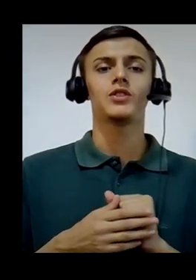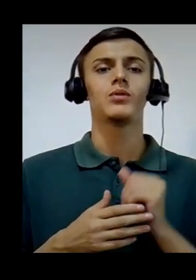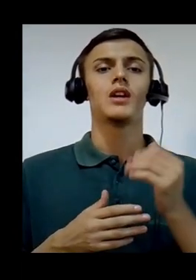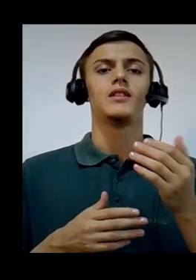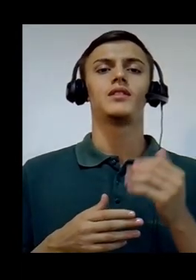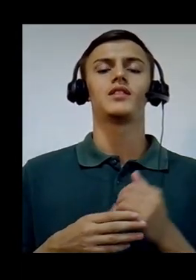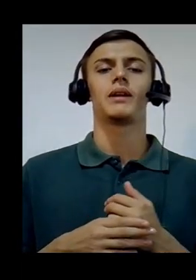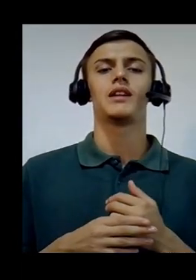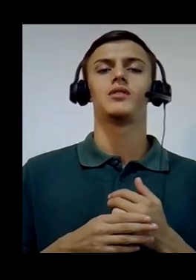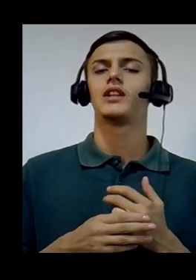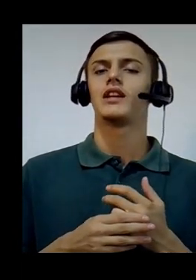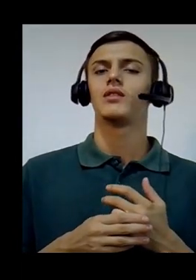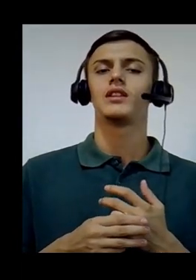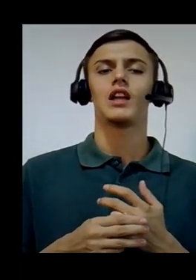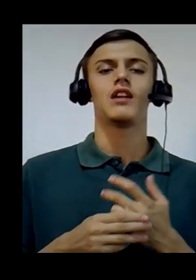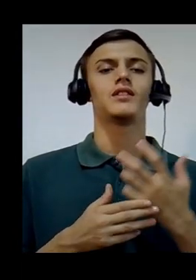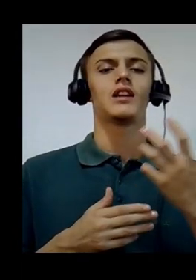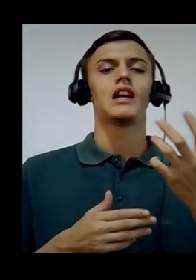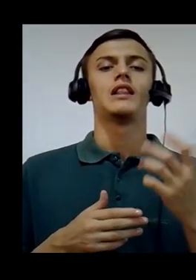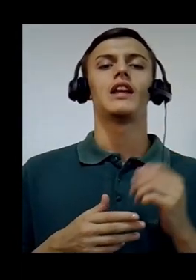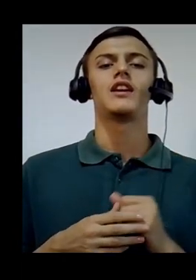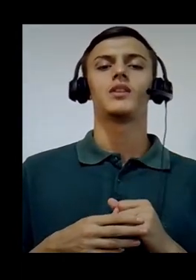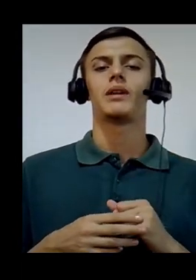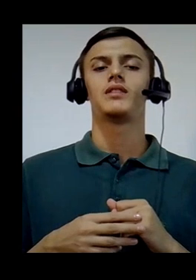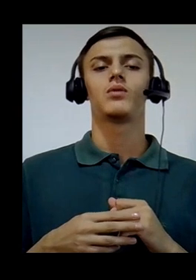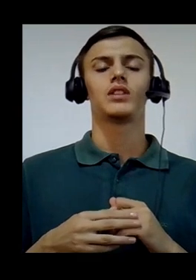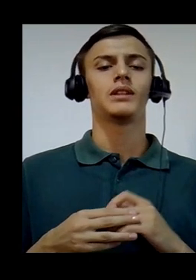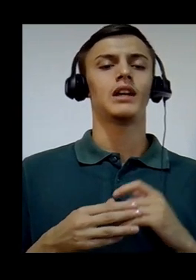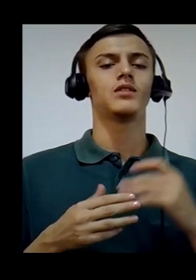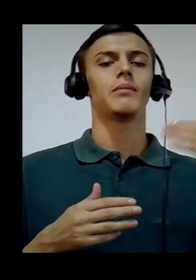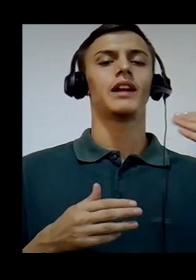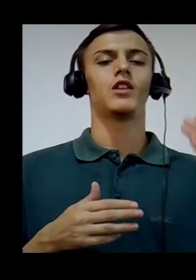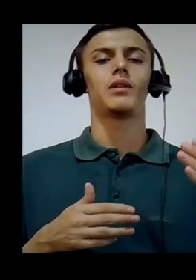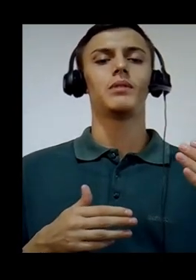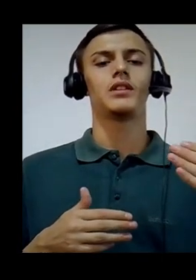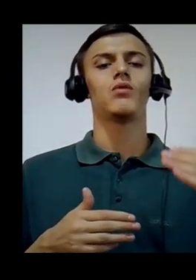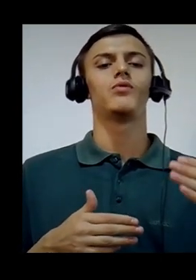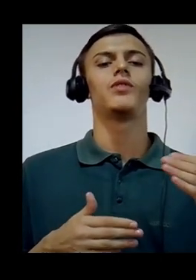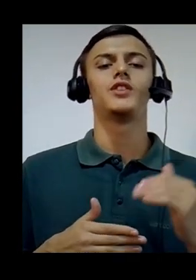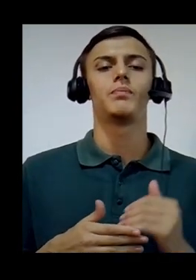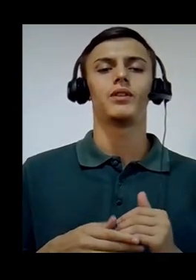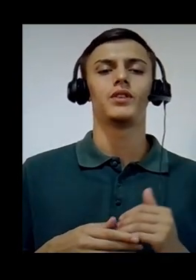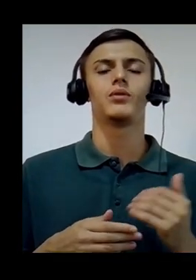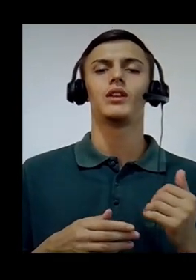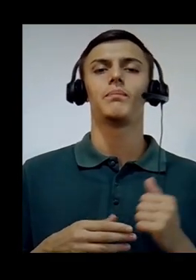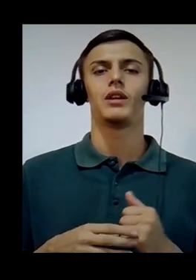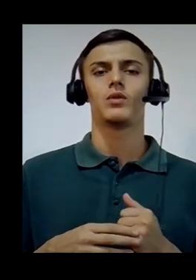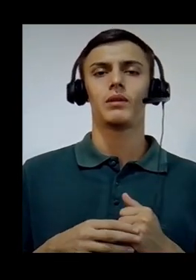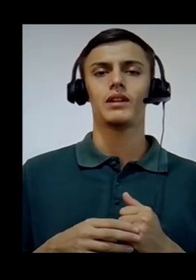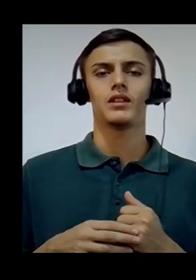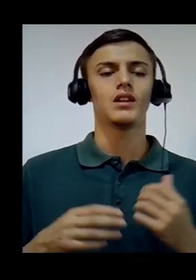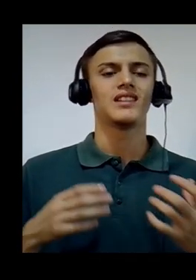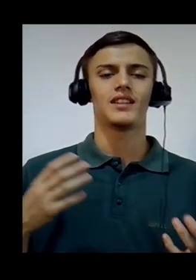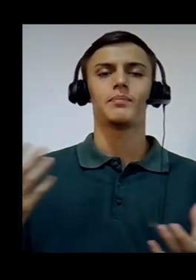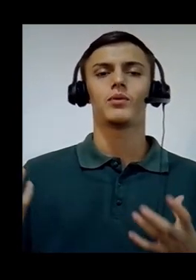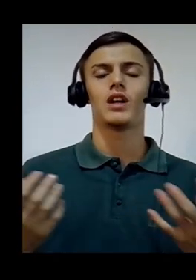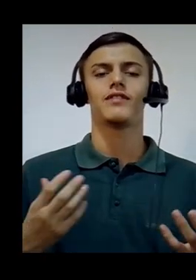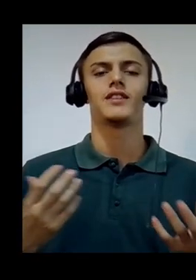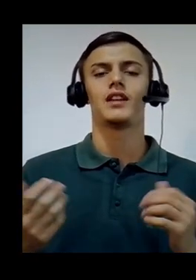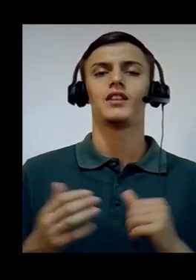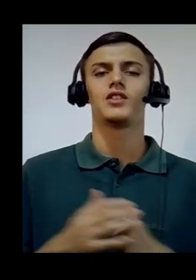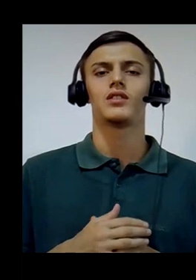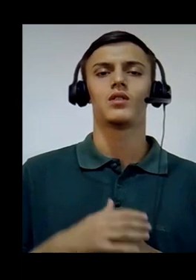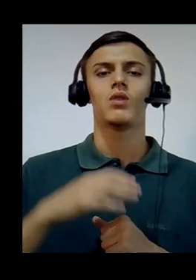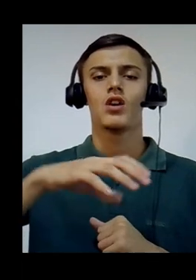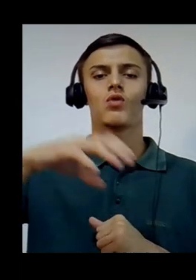vermelho para plástico, cinza para resíduos gerais não recicláveis, laranja para resíduos contaminados, amarelo para metal, verde para vidro e preto para madeira, sem